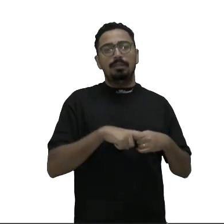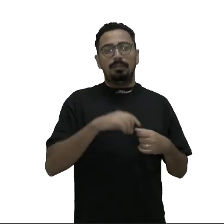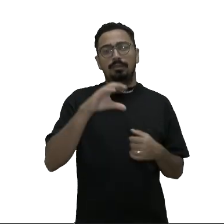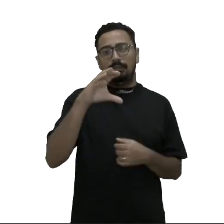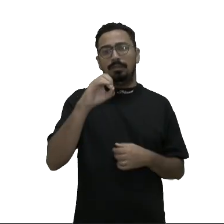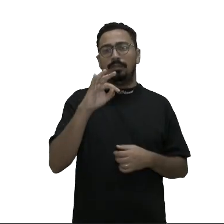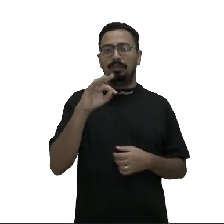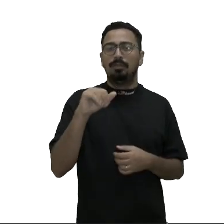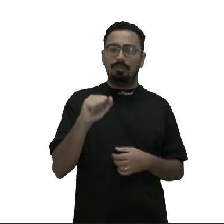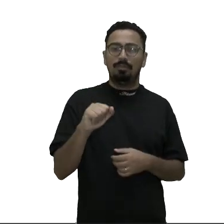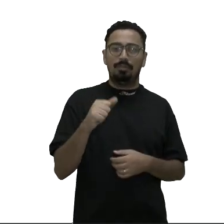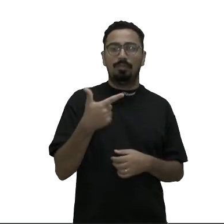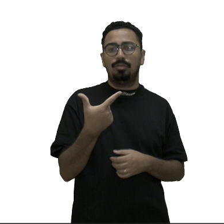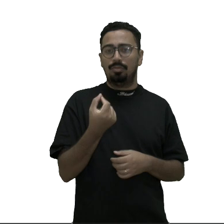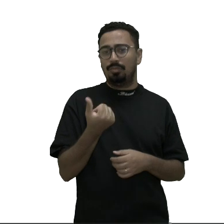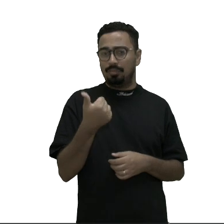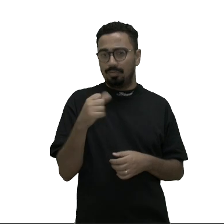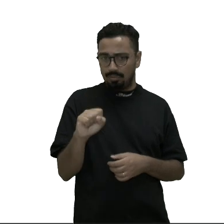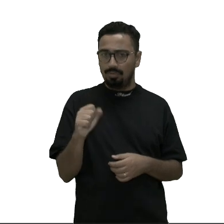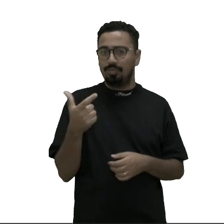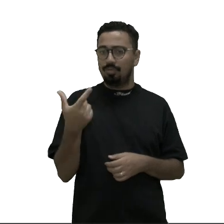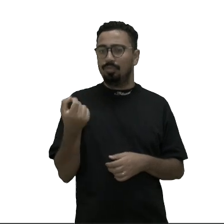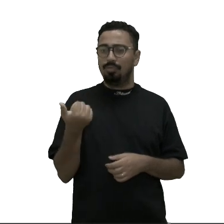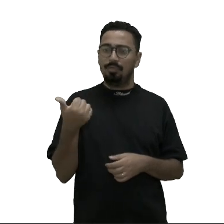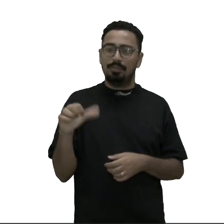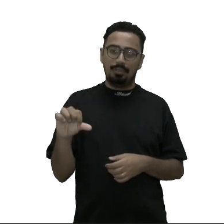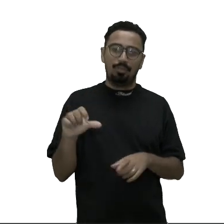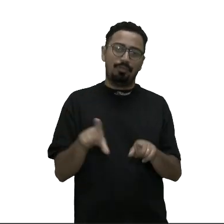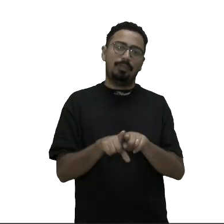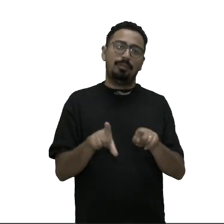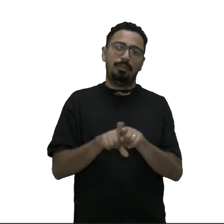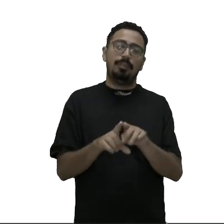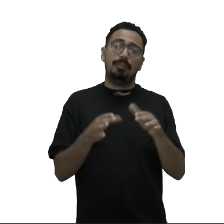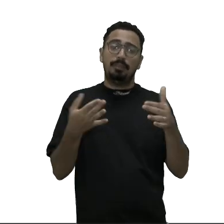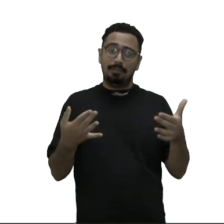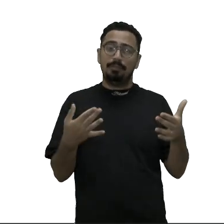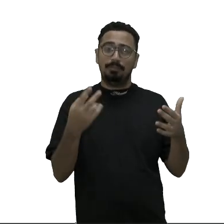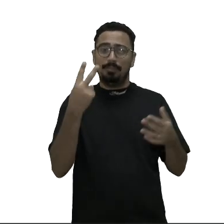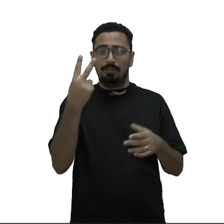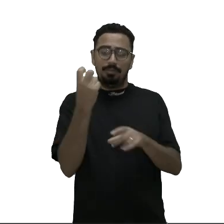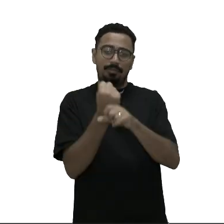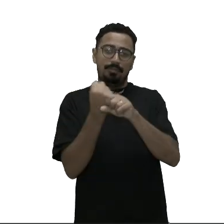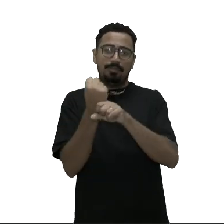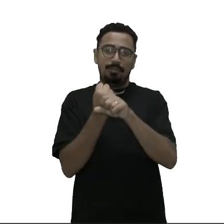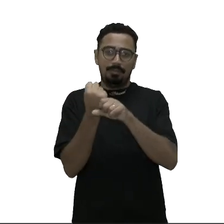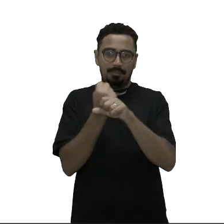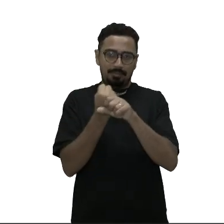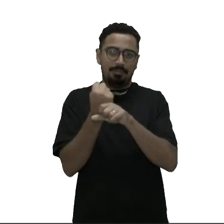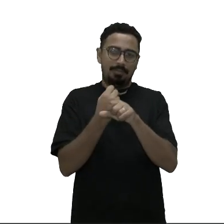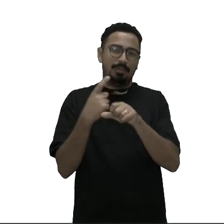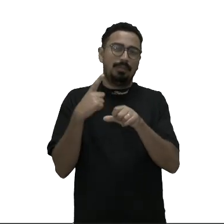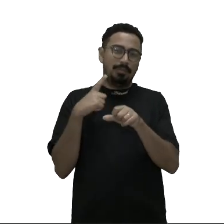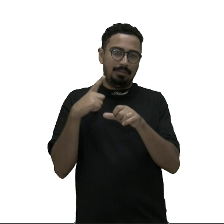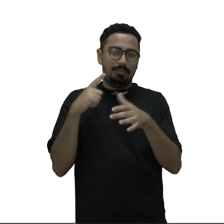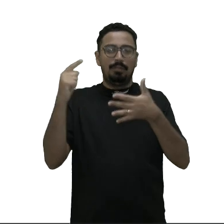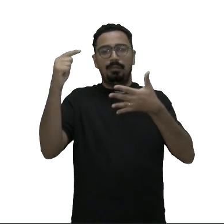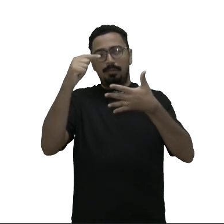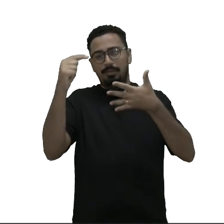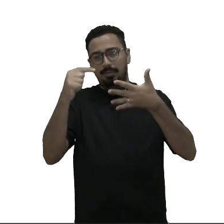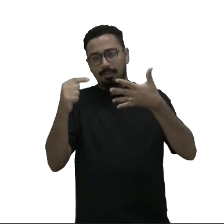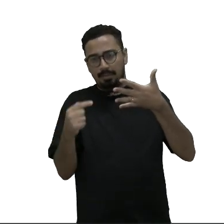de 2018 e de 2019, vale ressaltar que nesses dois anos, apesar de vários apontamentos